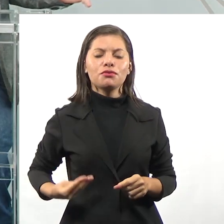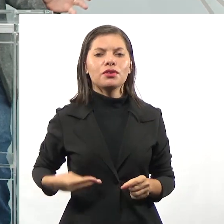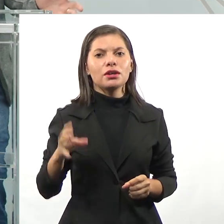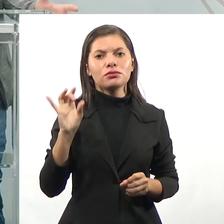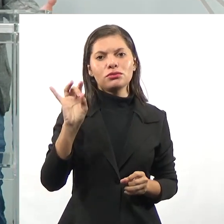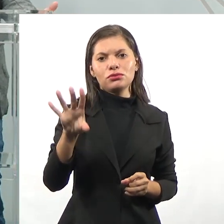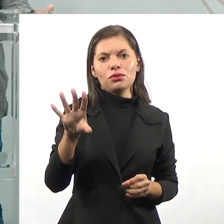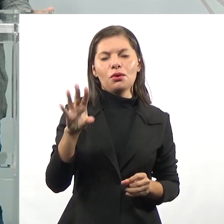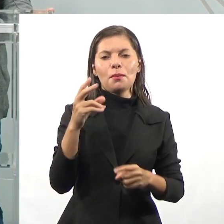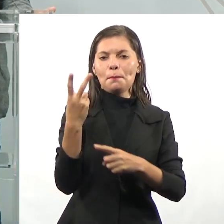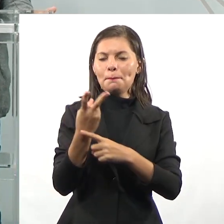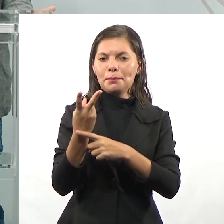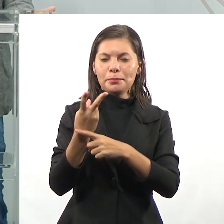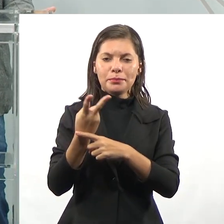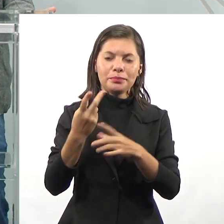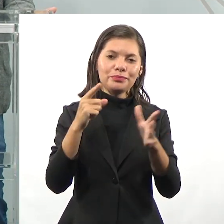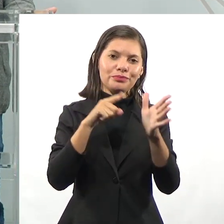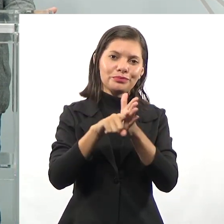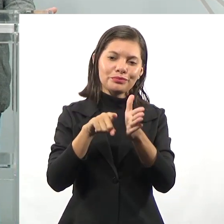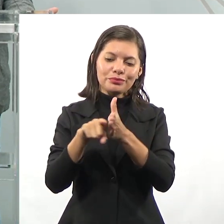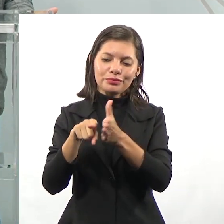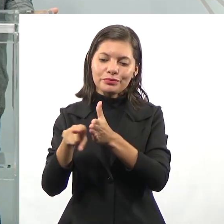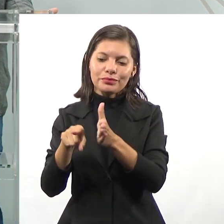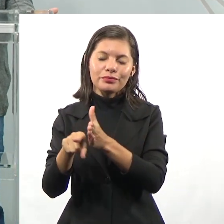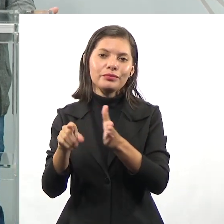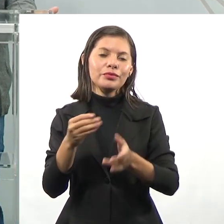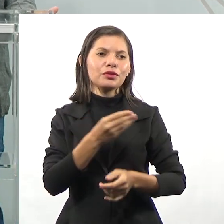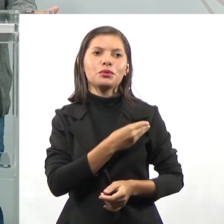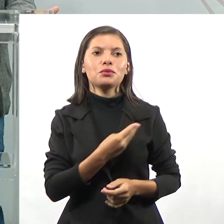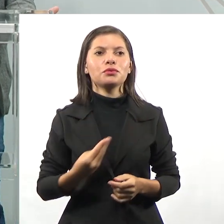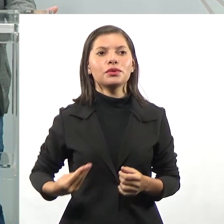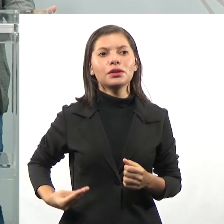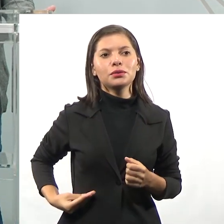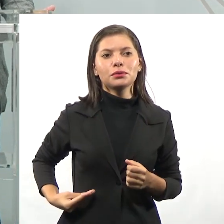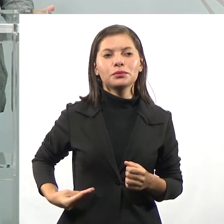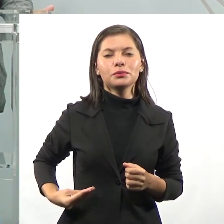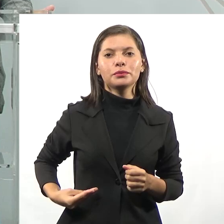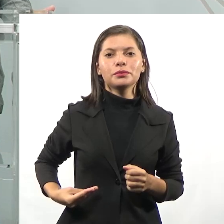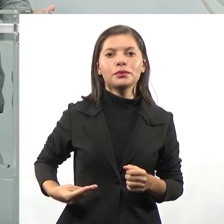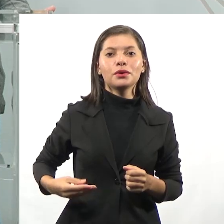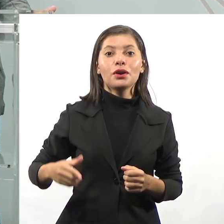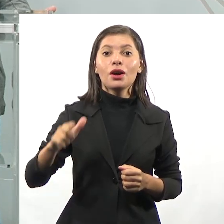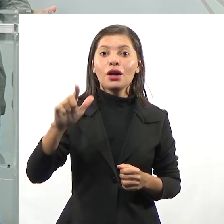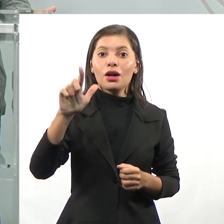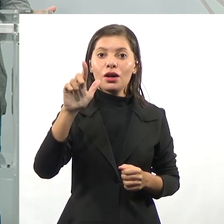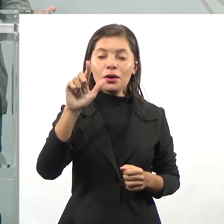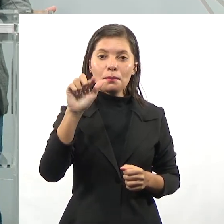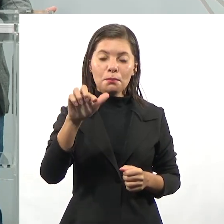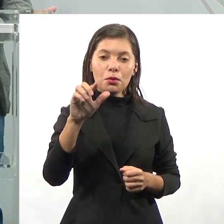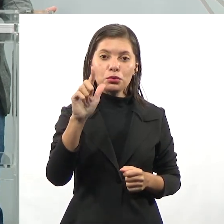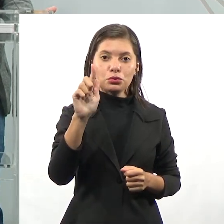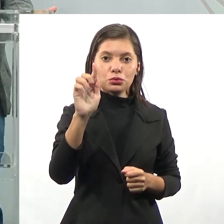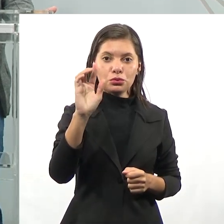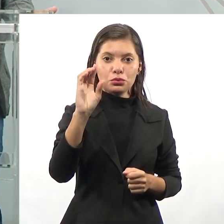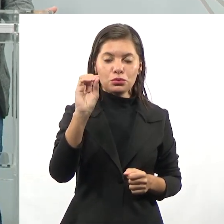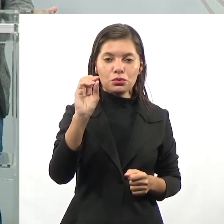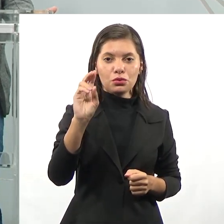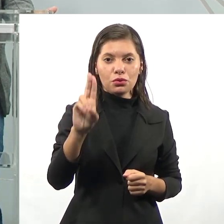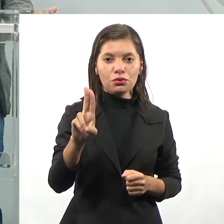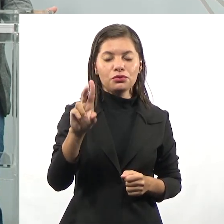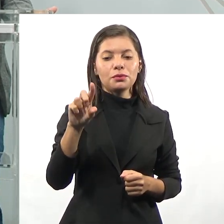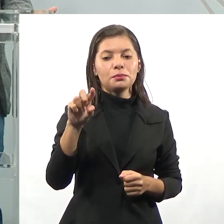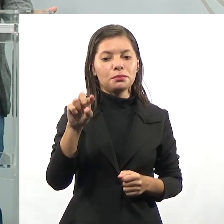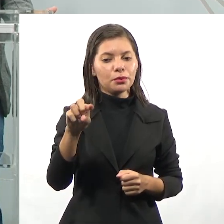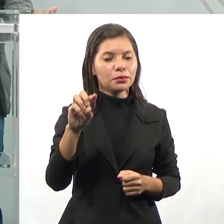sites governamentais. Os sites governamentais no Brasil terminam por .gov.br.